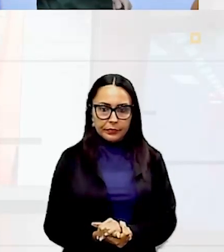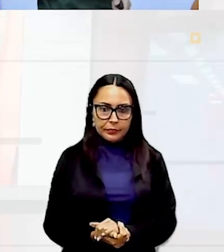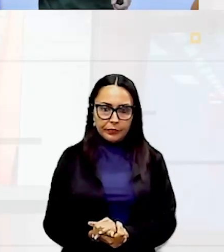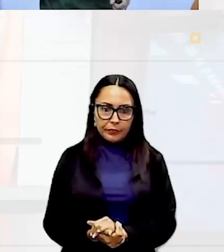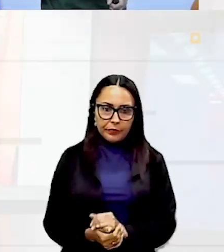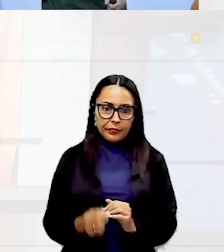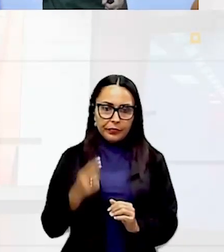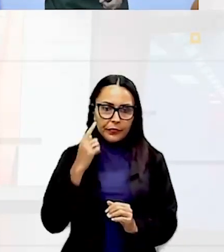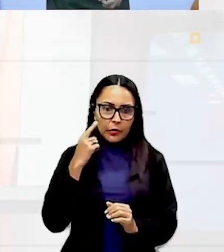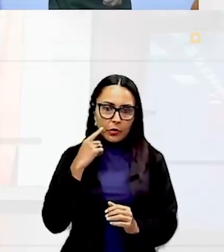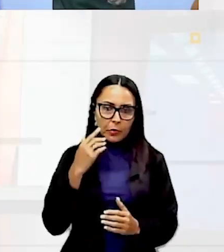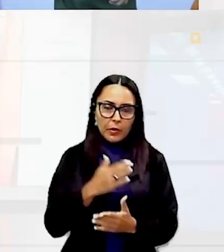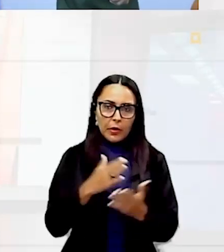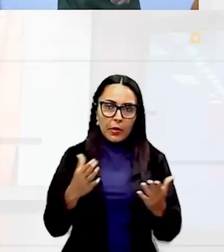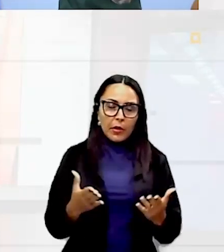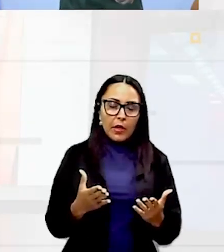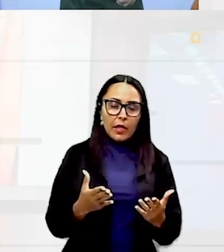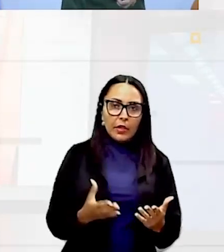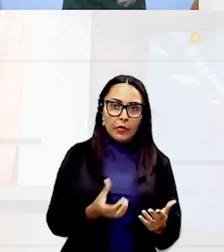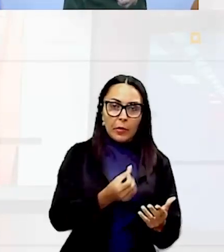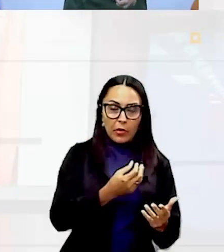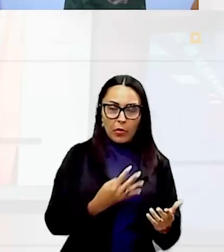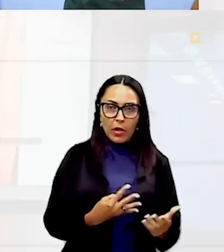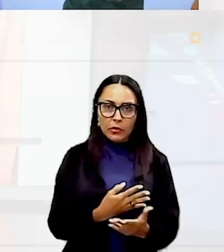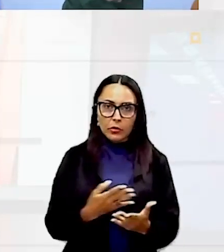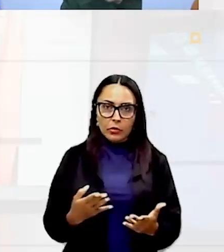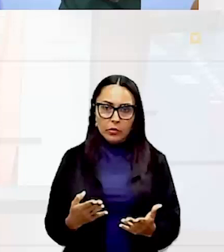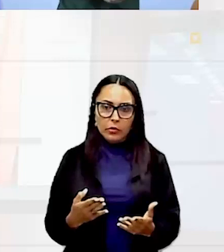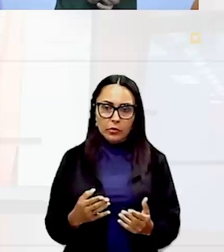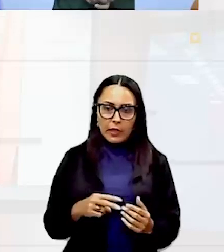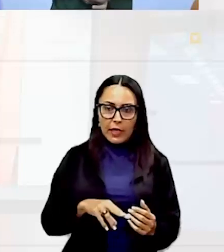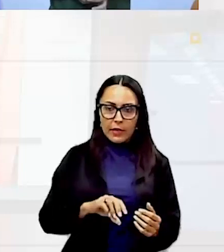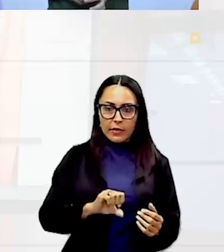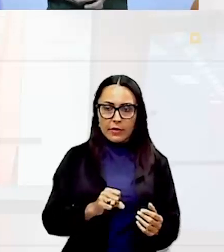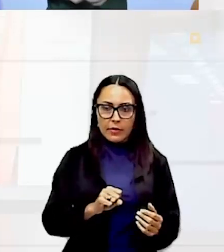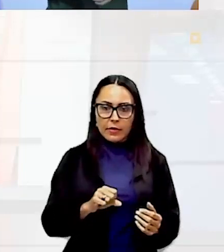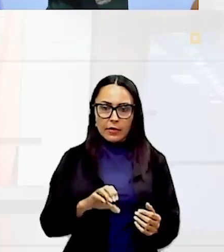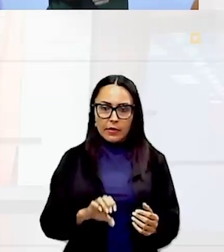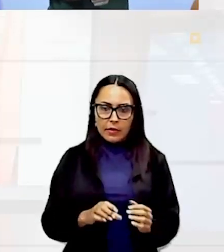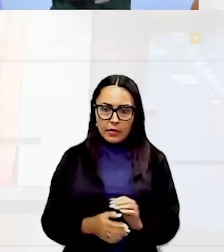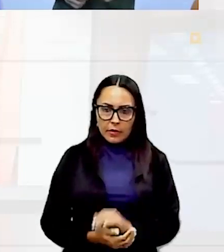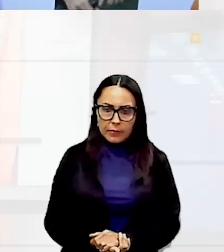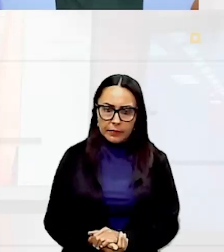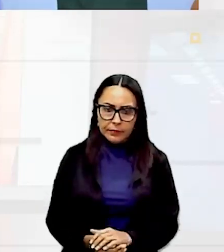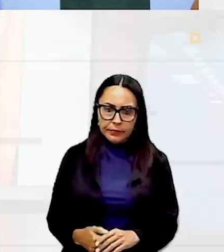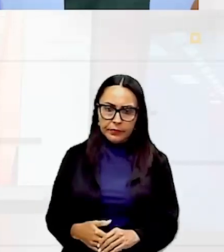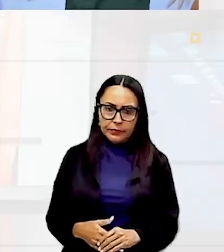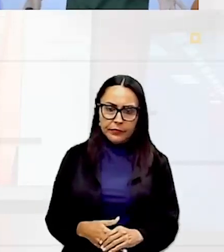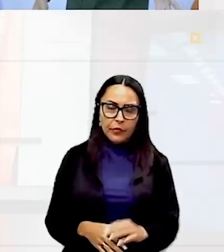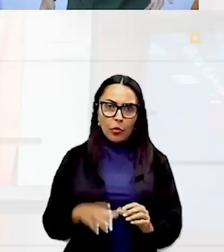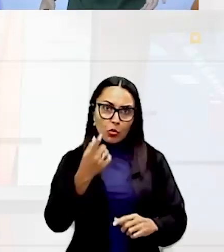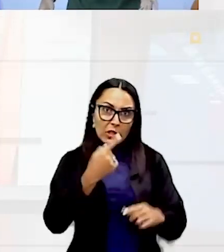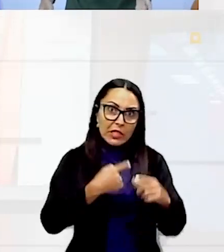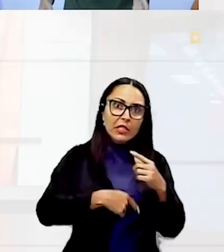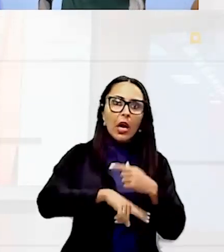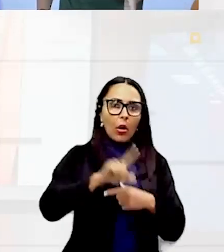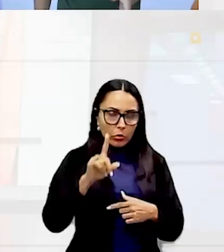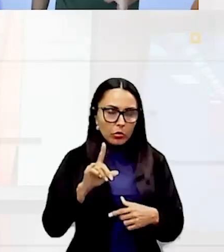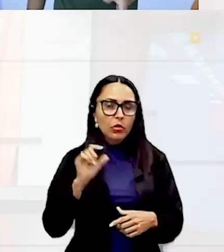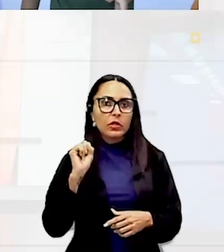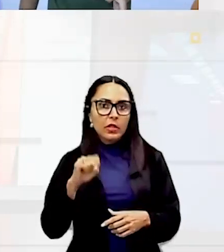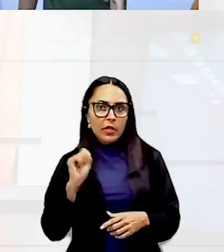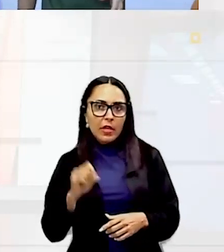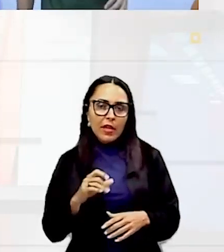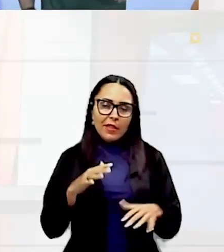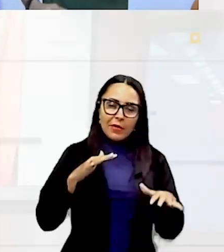Super Mario 64, feito do NES, da Nintendo, que foi um salto assim gráfico